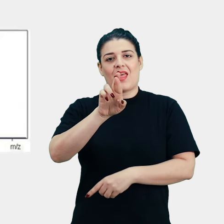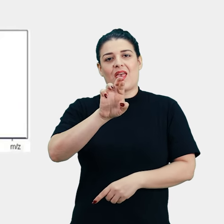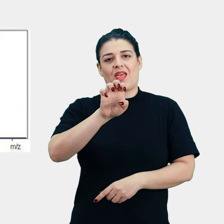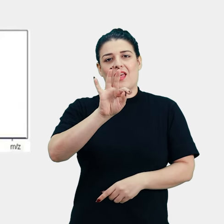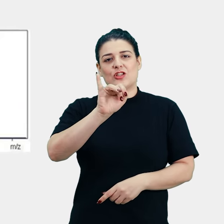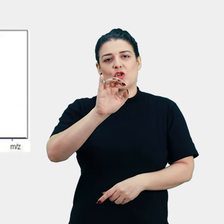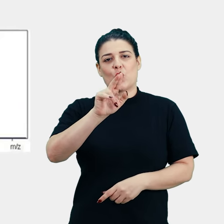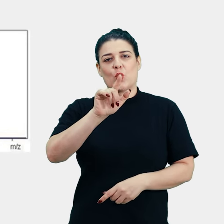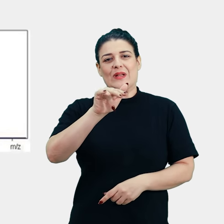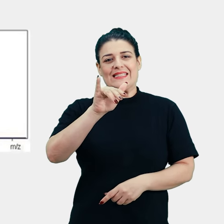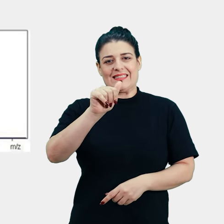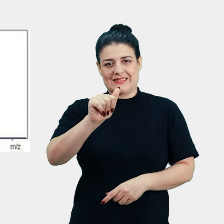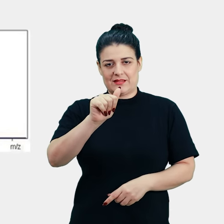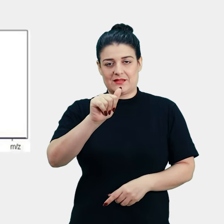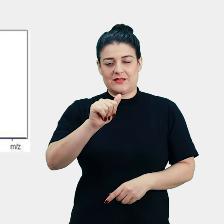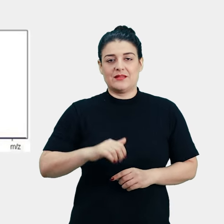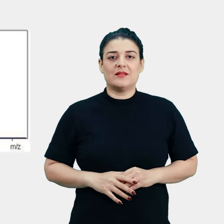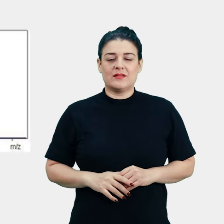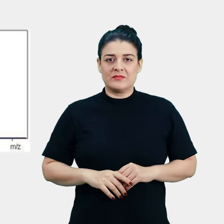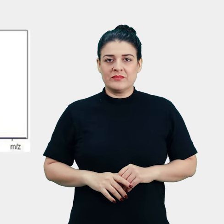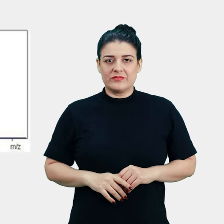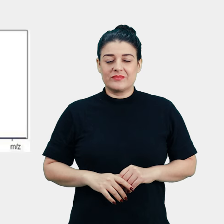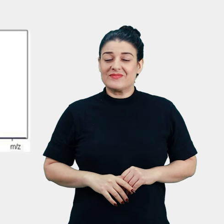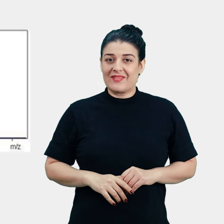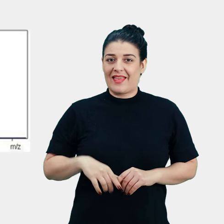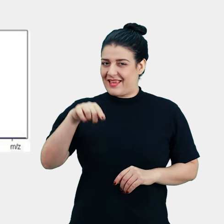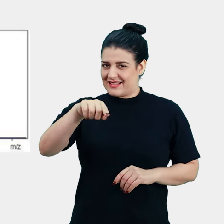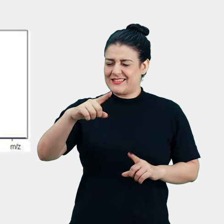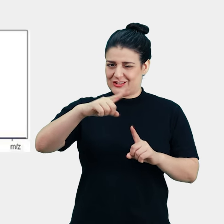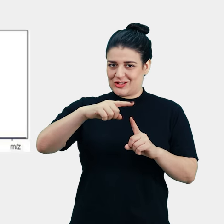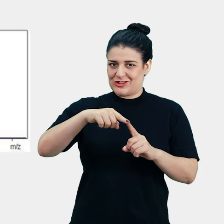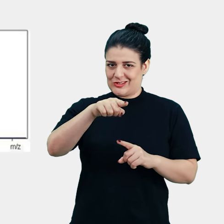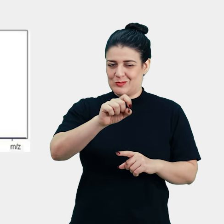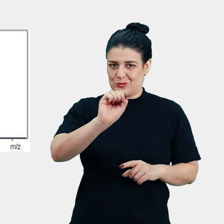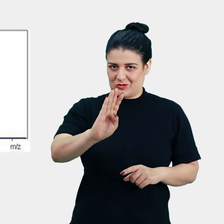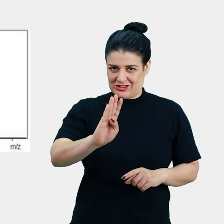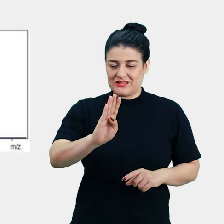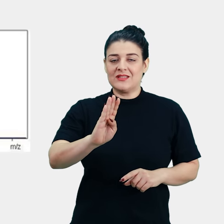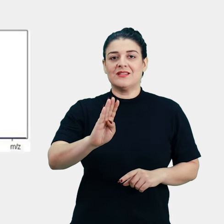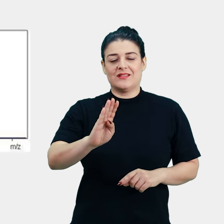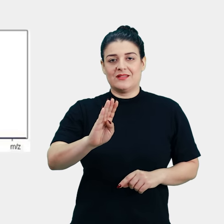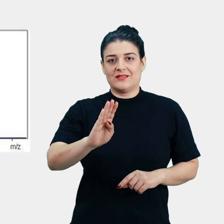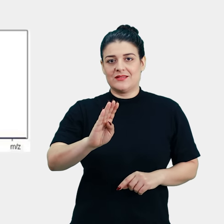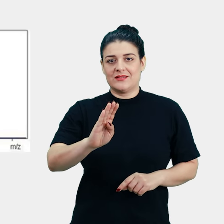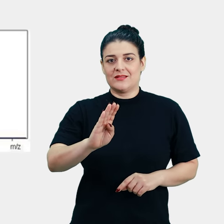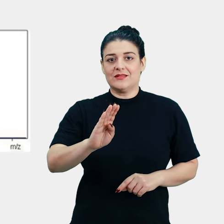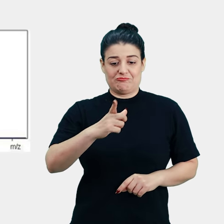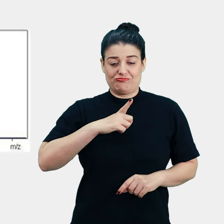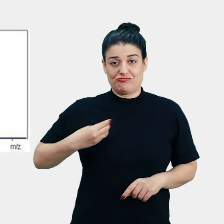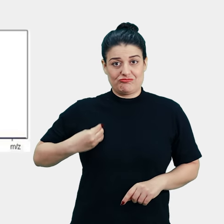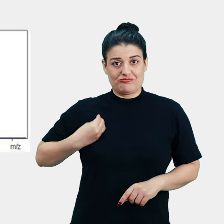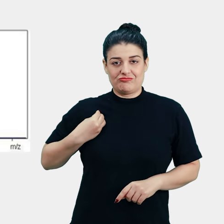reticulina, tá? E aí, essa minha reticulina, ela tá